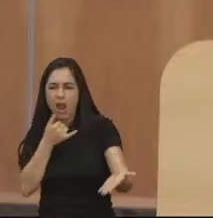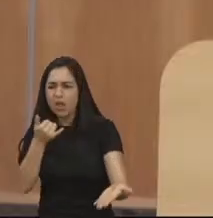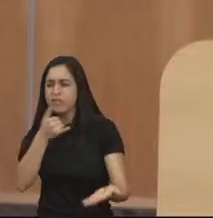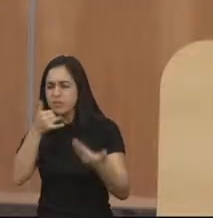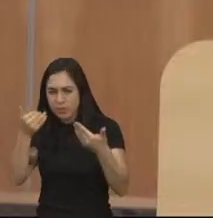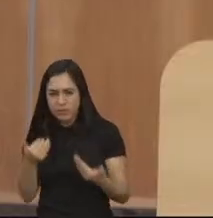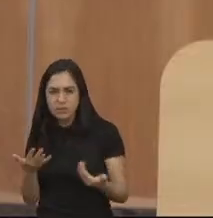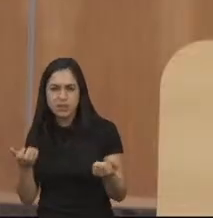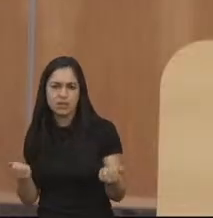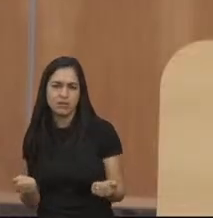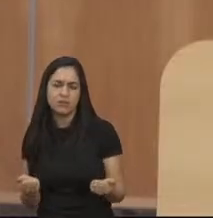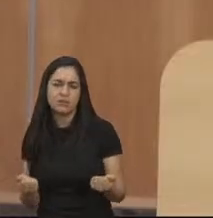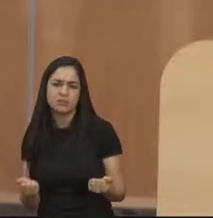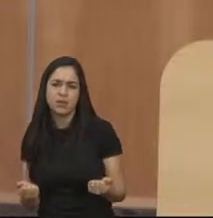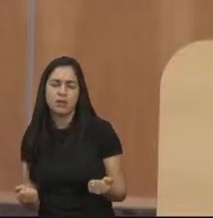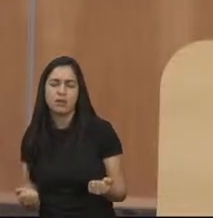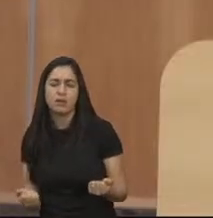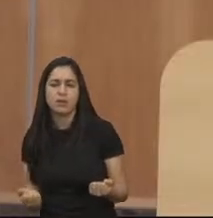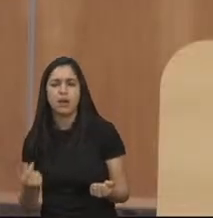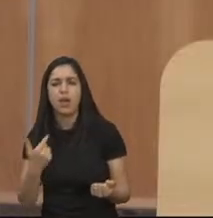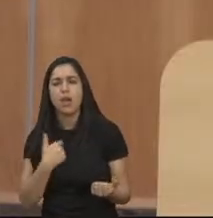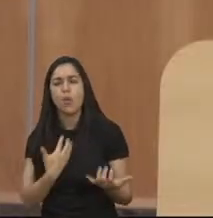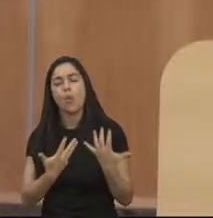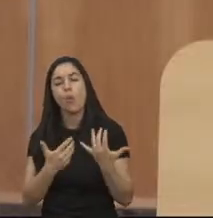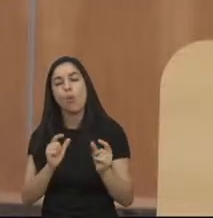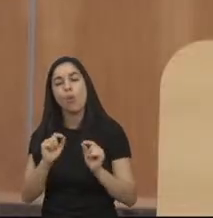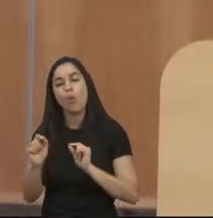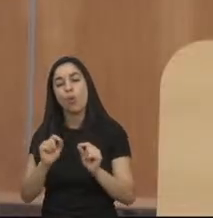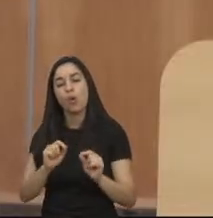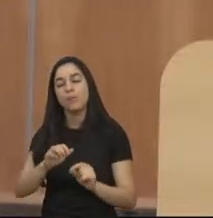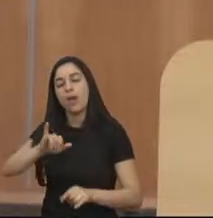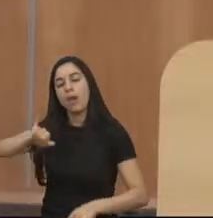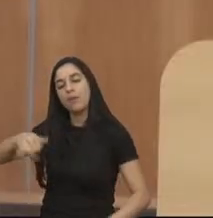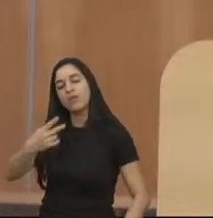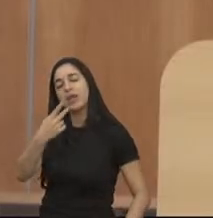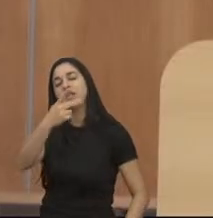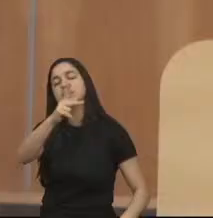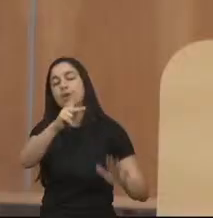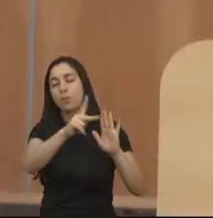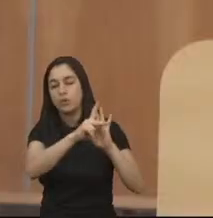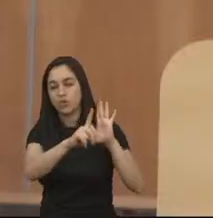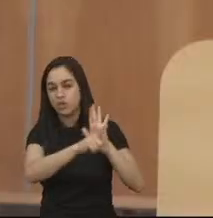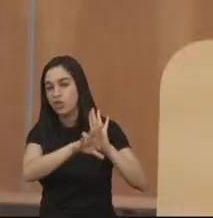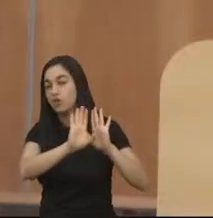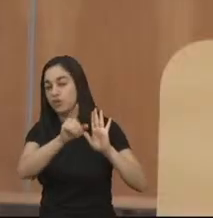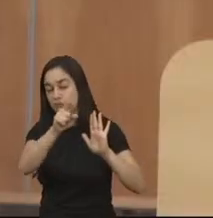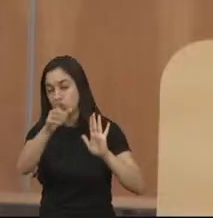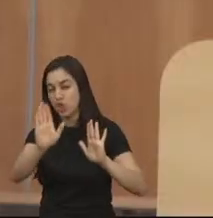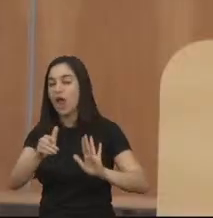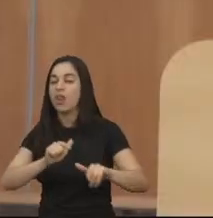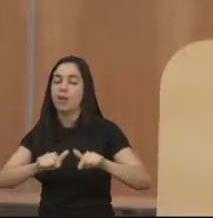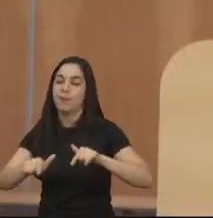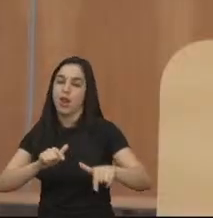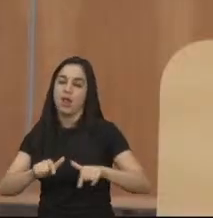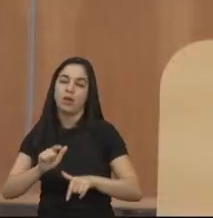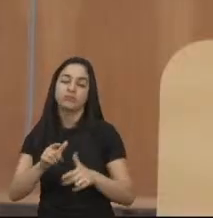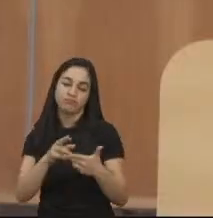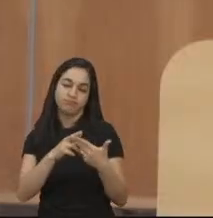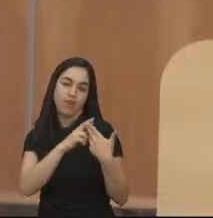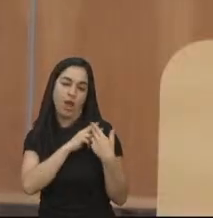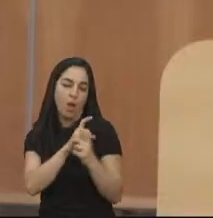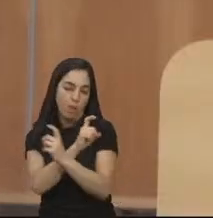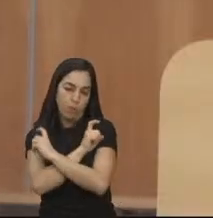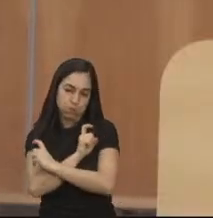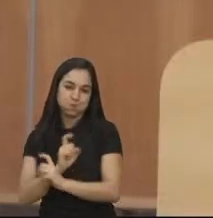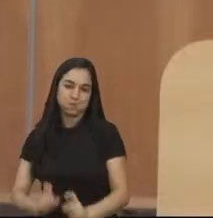Mas também, eu quero já, nesse gancho do seu projeto, que você já passou por lá, a